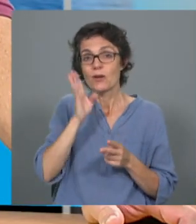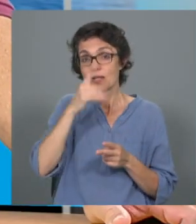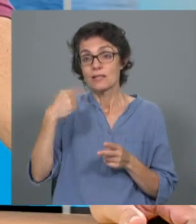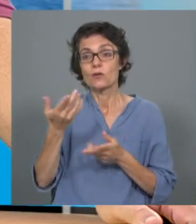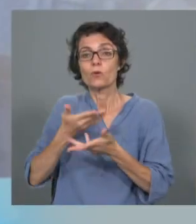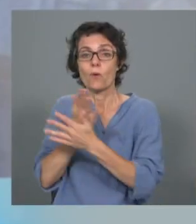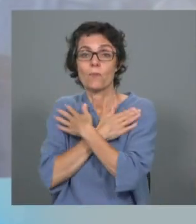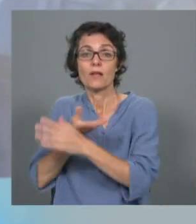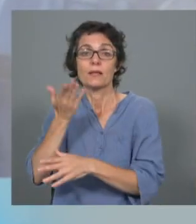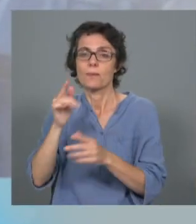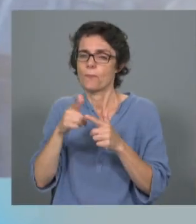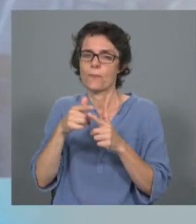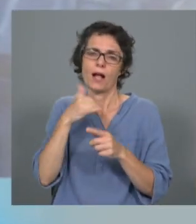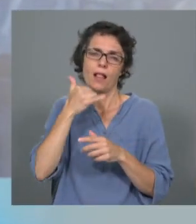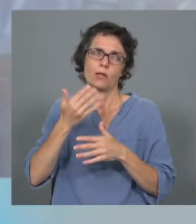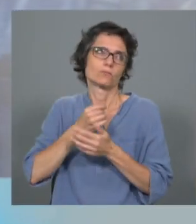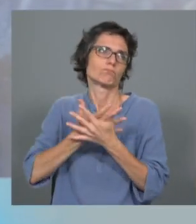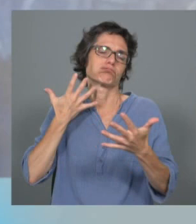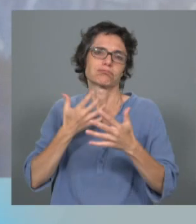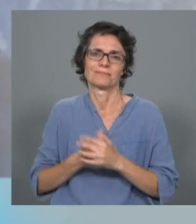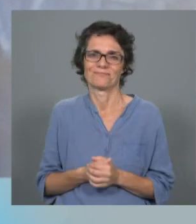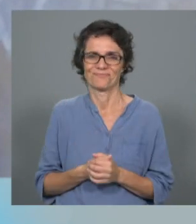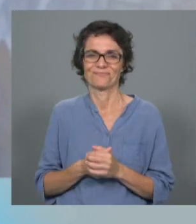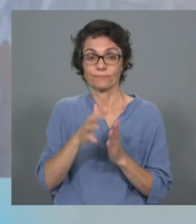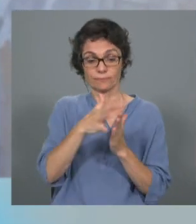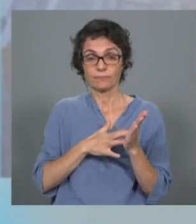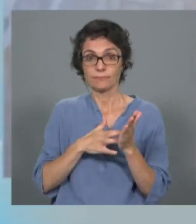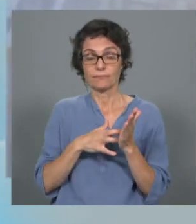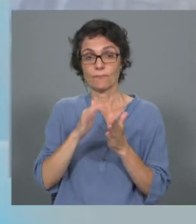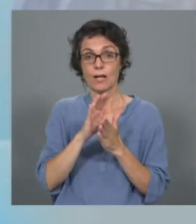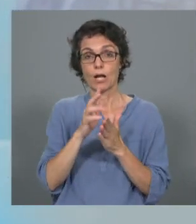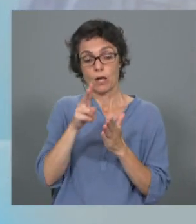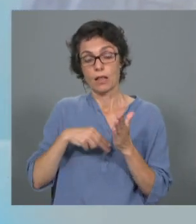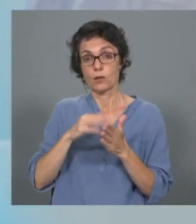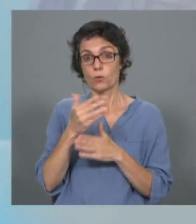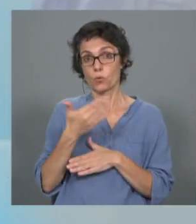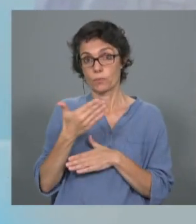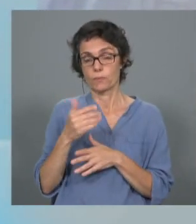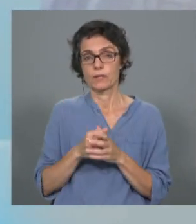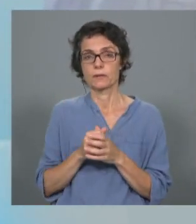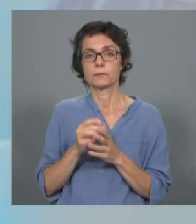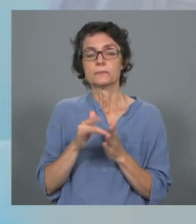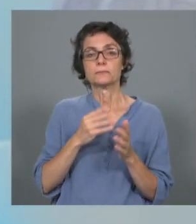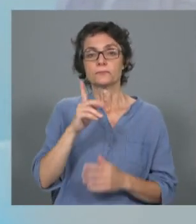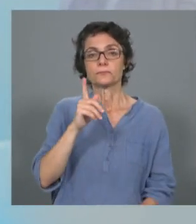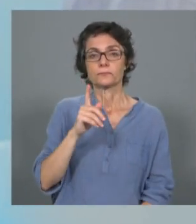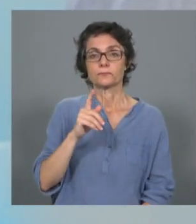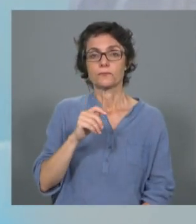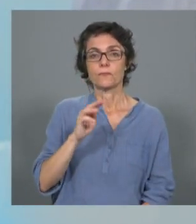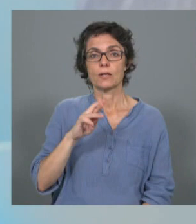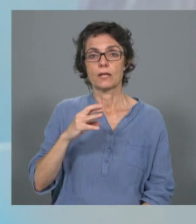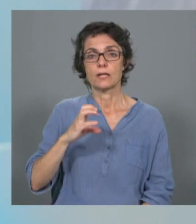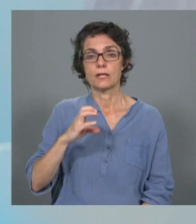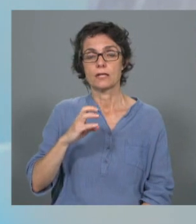E passamos à análise ao texto da primeira leitura. Está bem. Do livro do Êxodo. Há também aqui a mesma dimensão